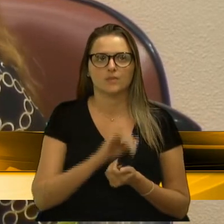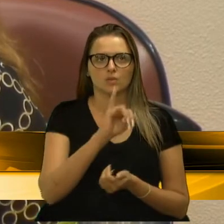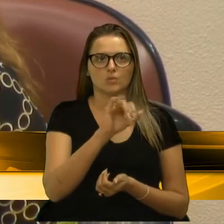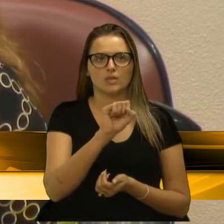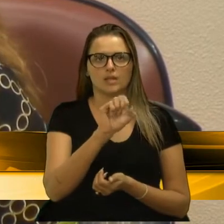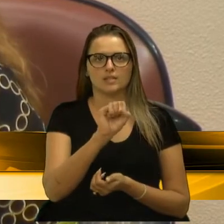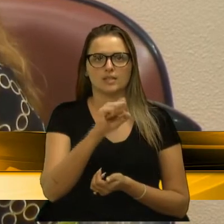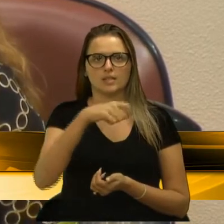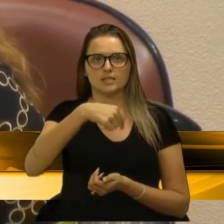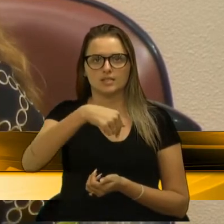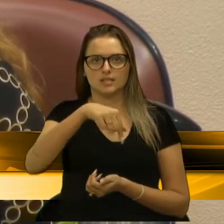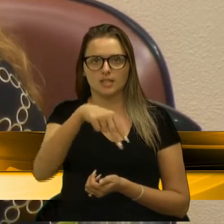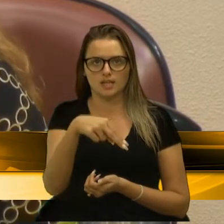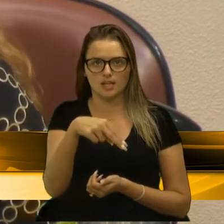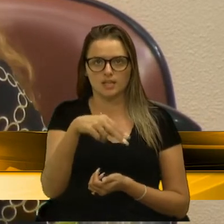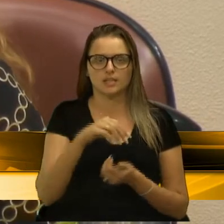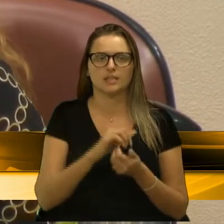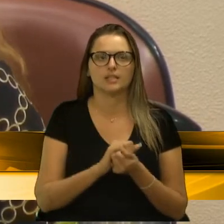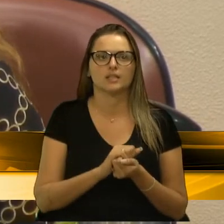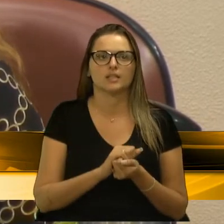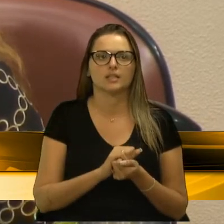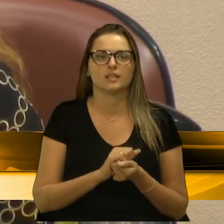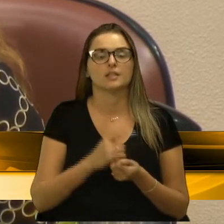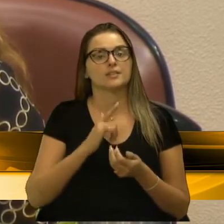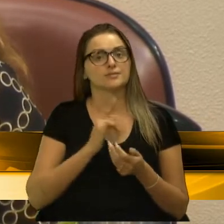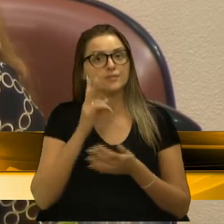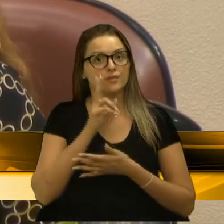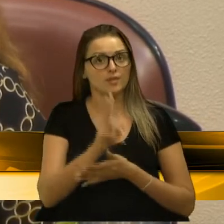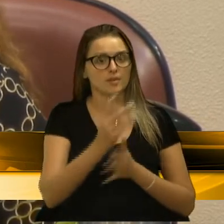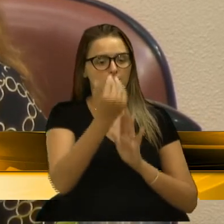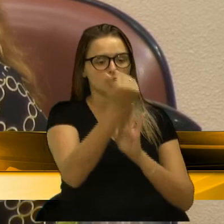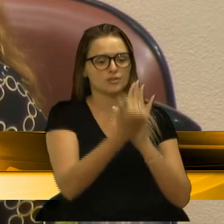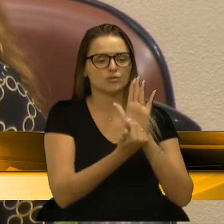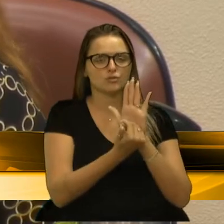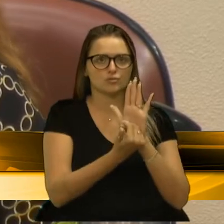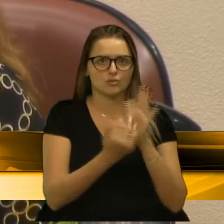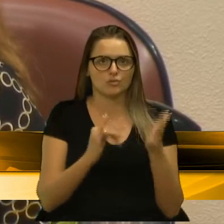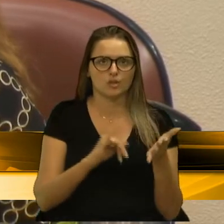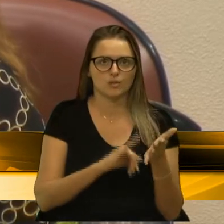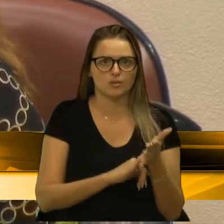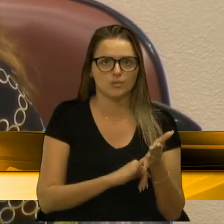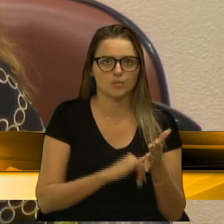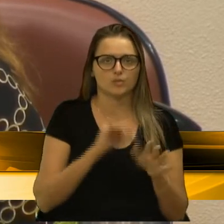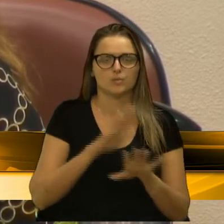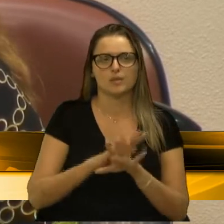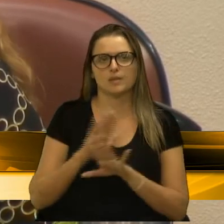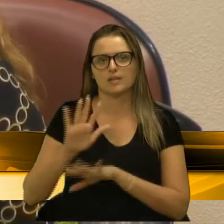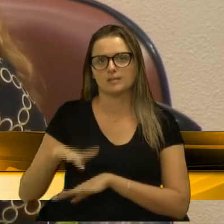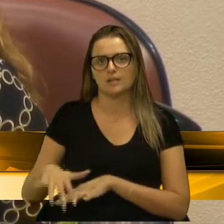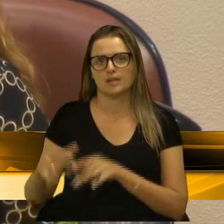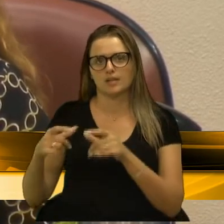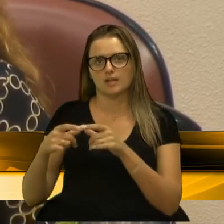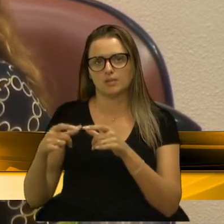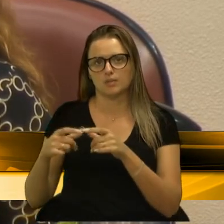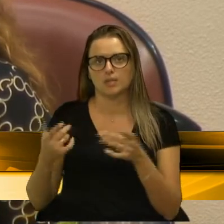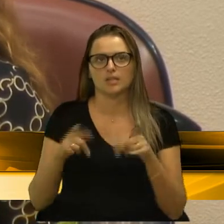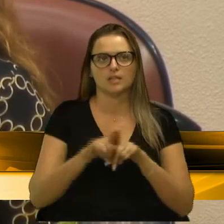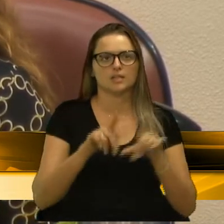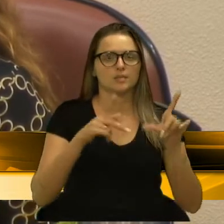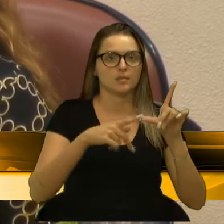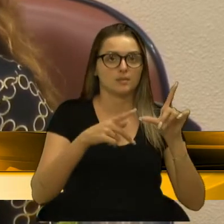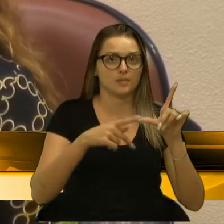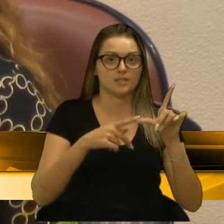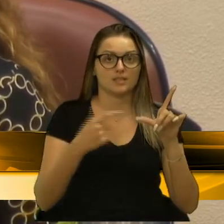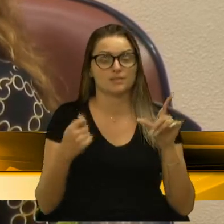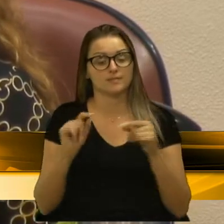ISS e SQN, né, que poderia ser revista para subsidiar o transporte dos passageiros, a questão da gratuidade,